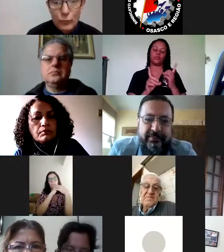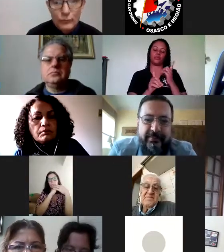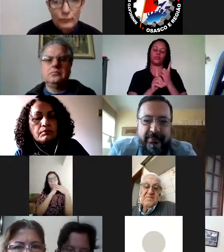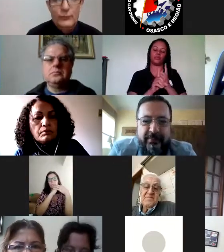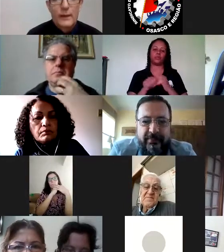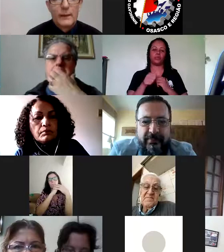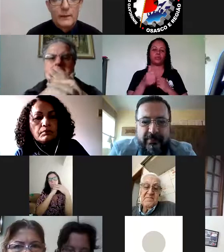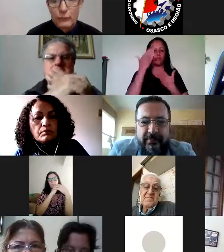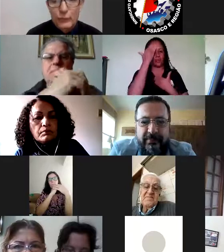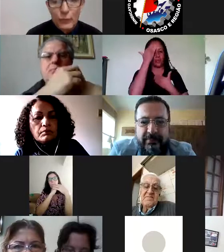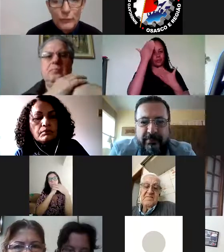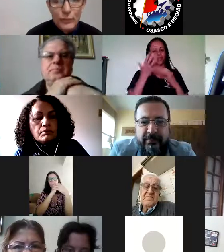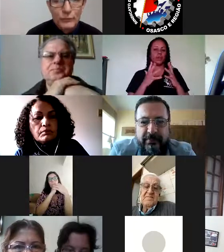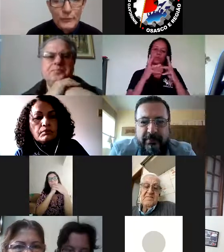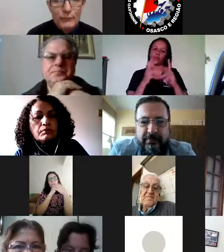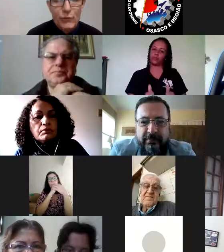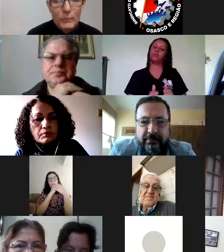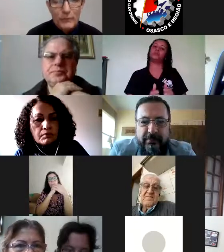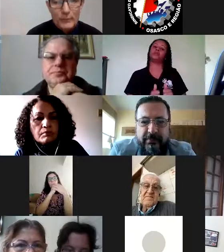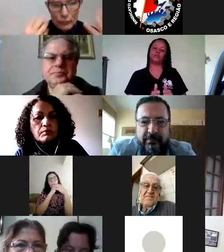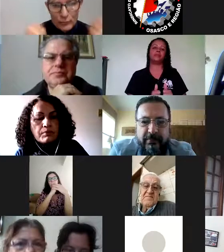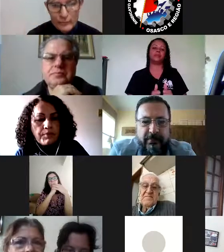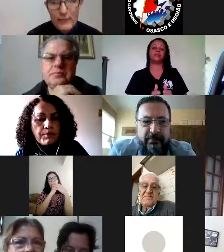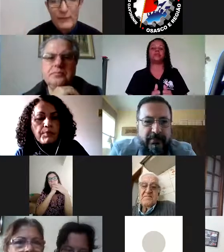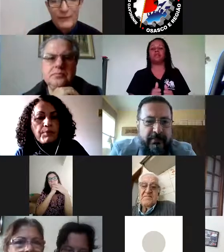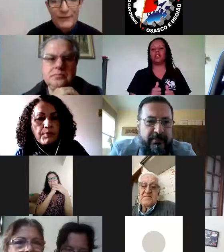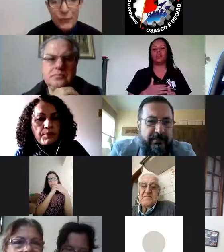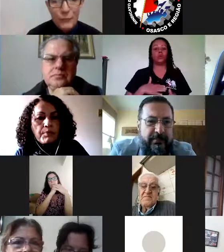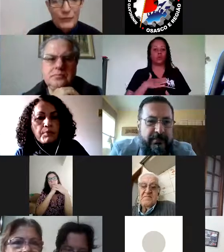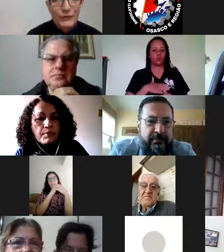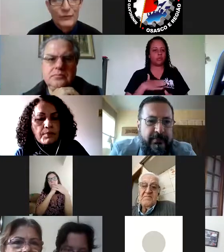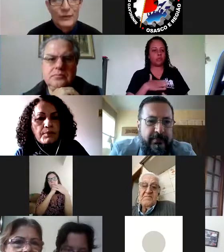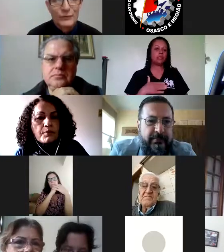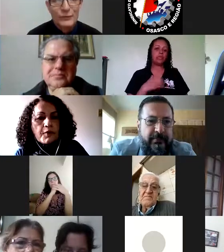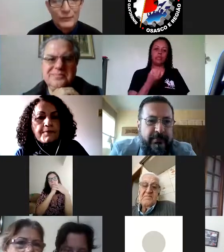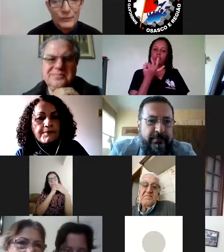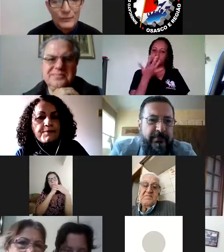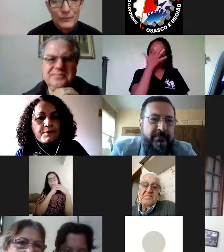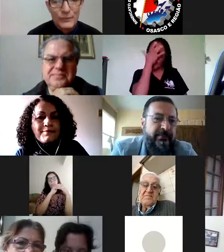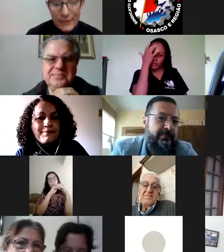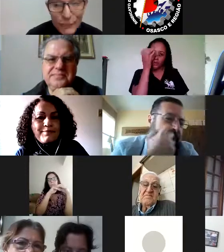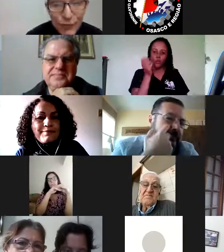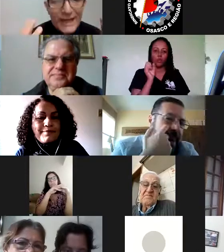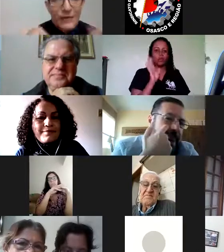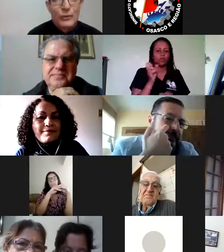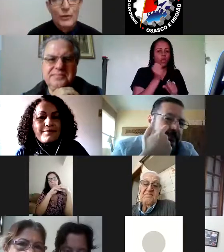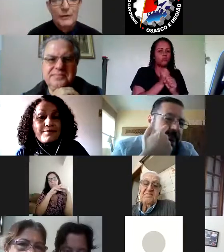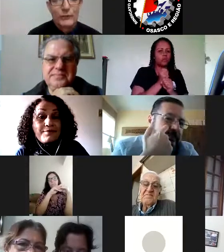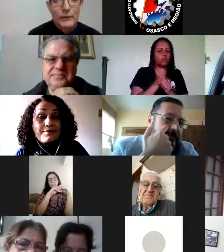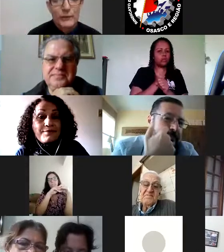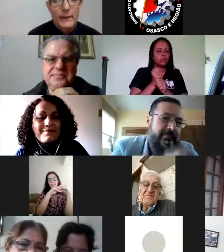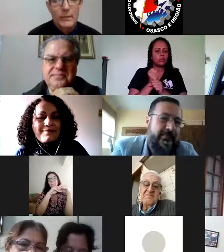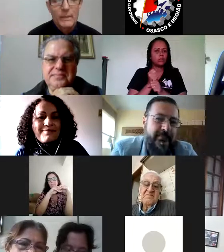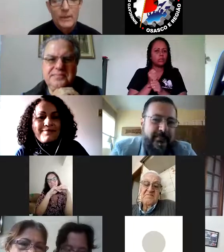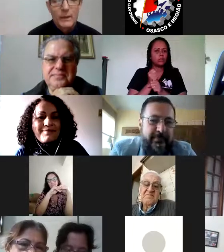agradecer a todos. Acho que foi muito produtivo. Algumas pessoas fazia alguns anos que não está, e voltaram hoje. Acho que